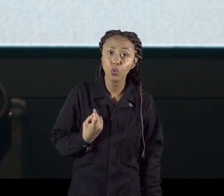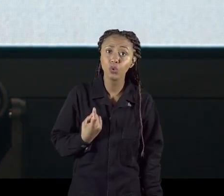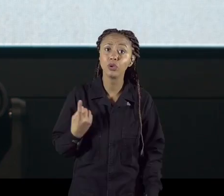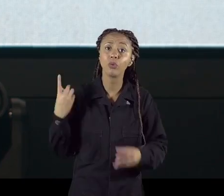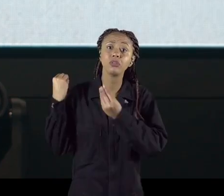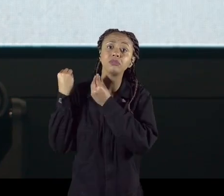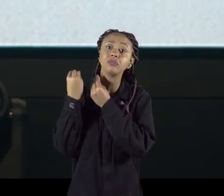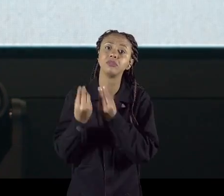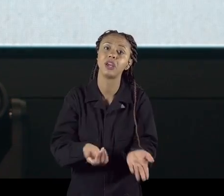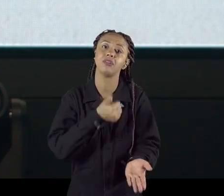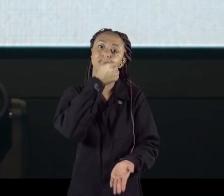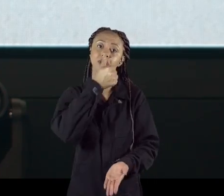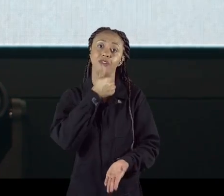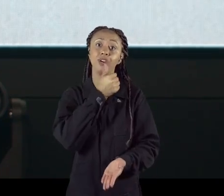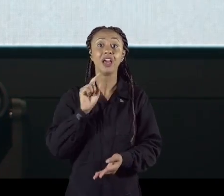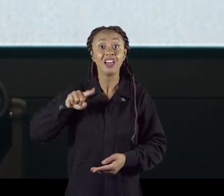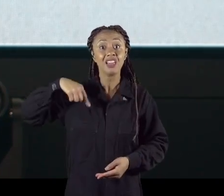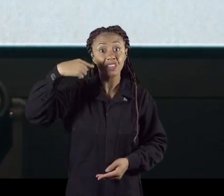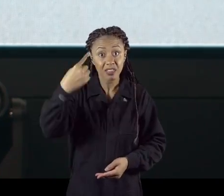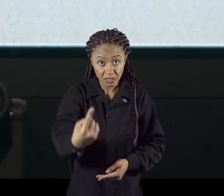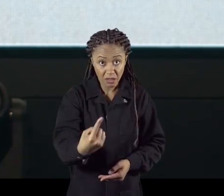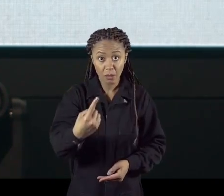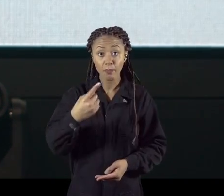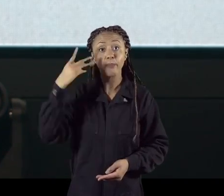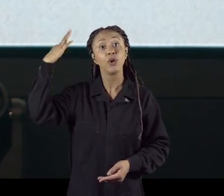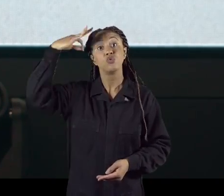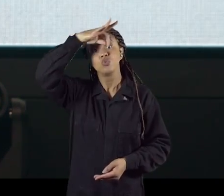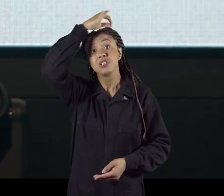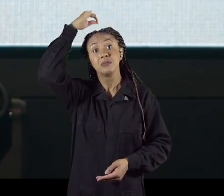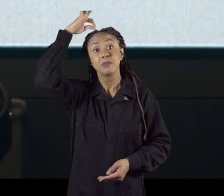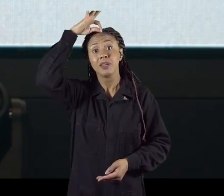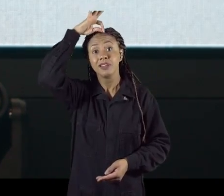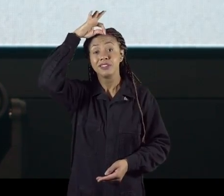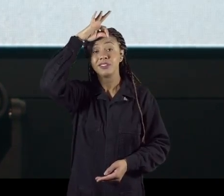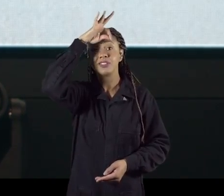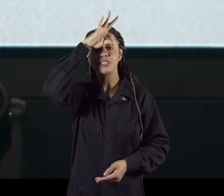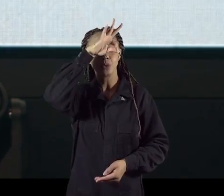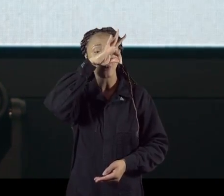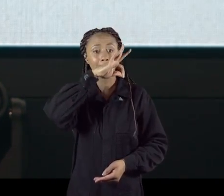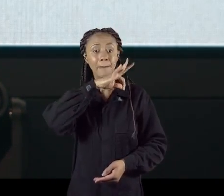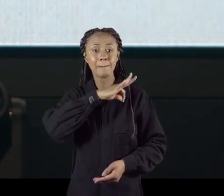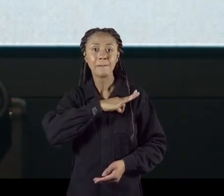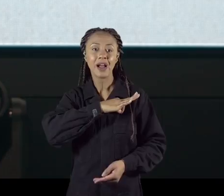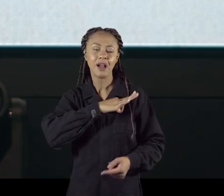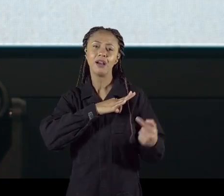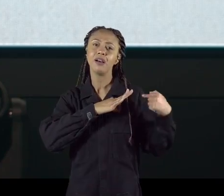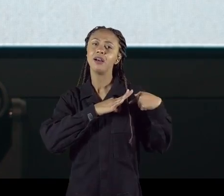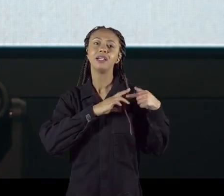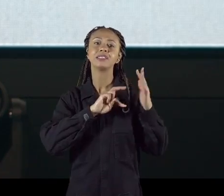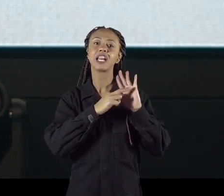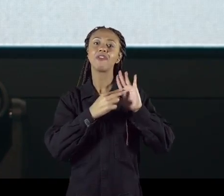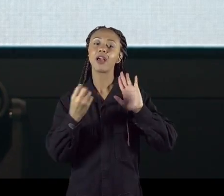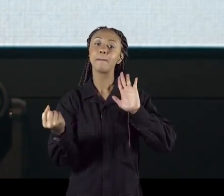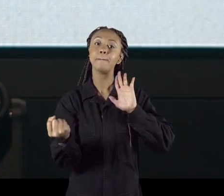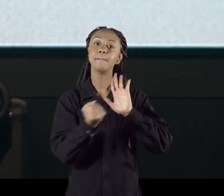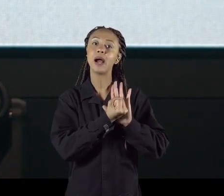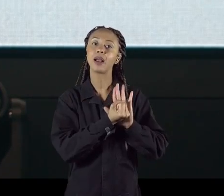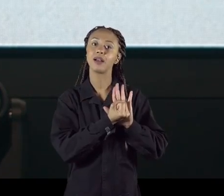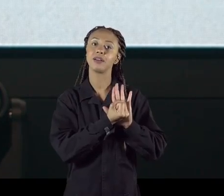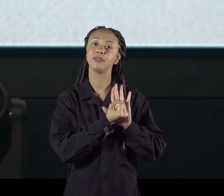próprio espírito que te cela como marca de propriedade Eu sou dele